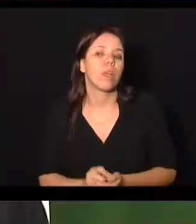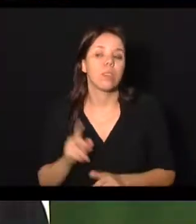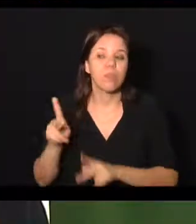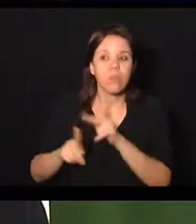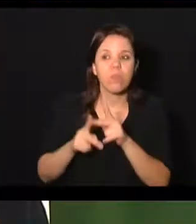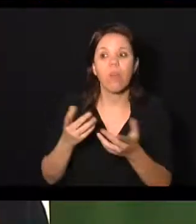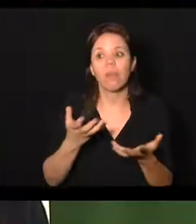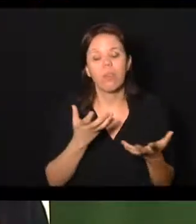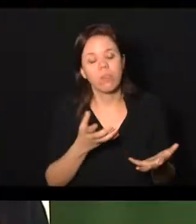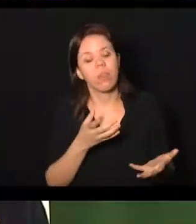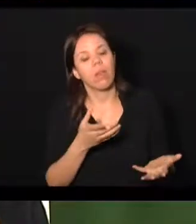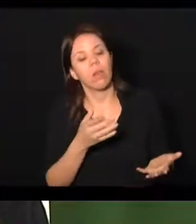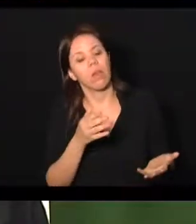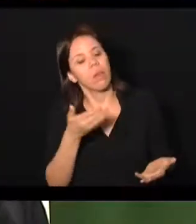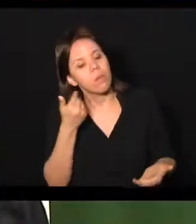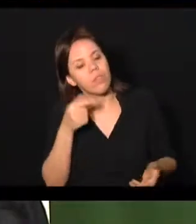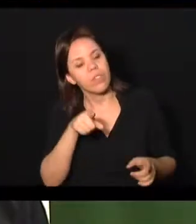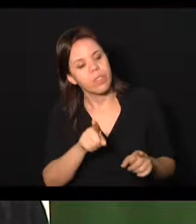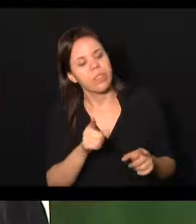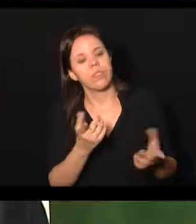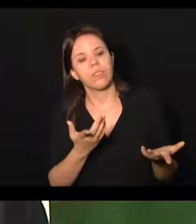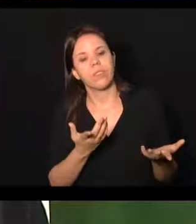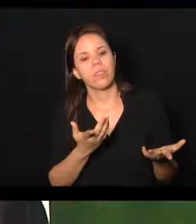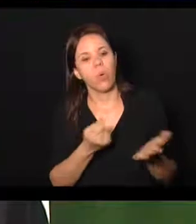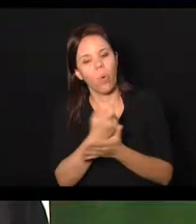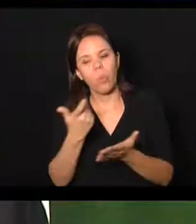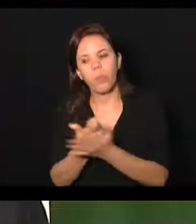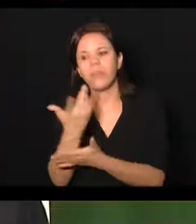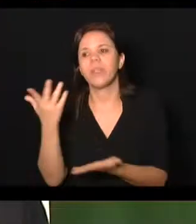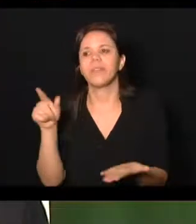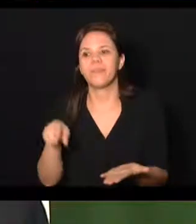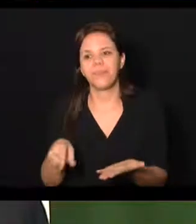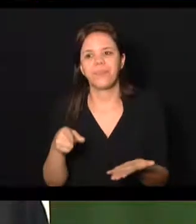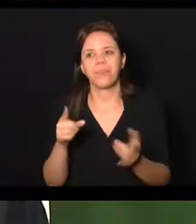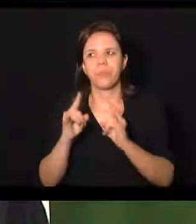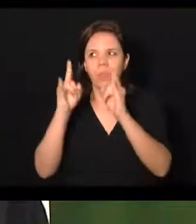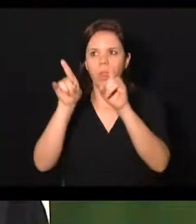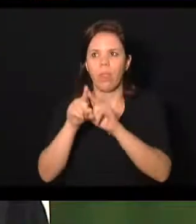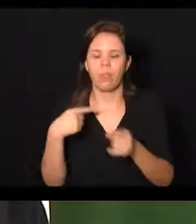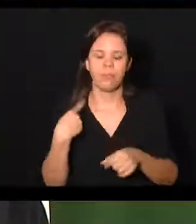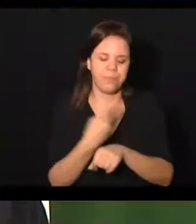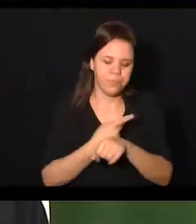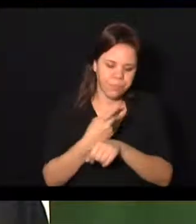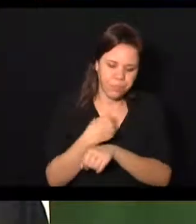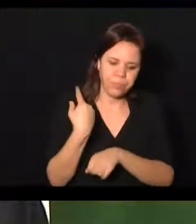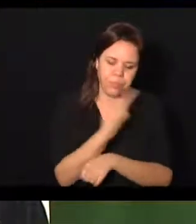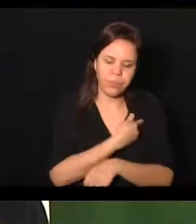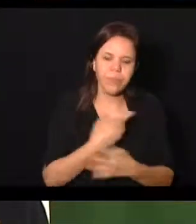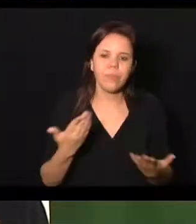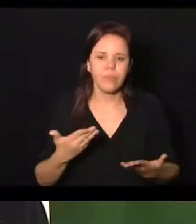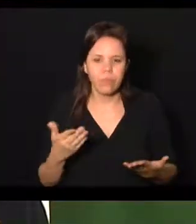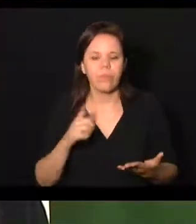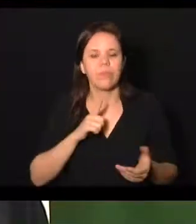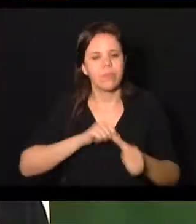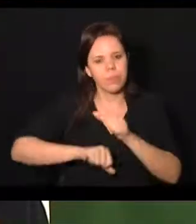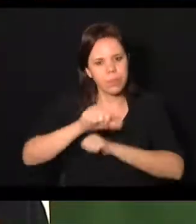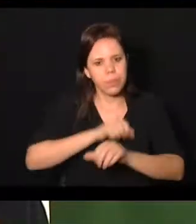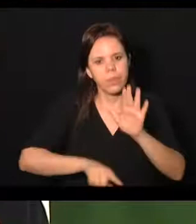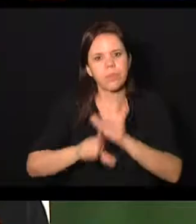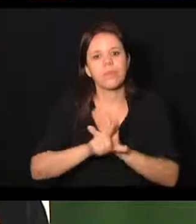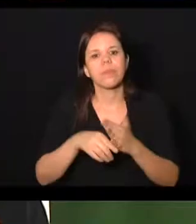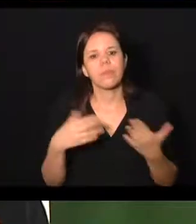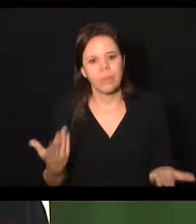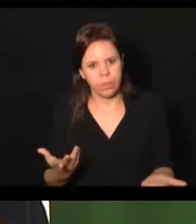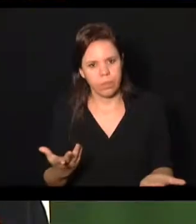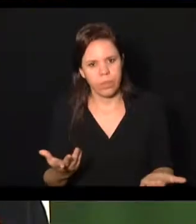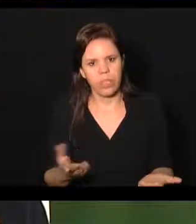pretendentes à aquisição do potencial construtivo de muitos imóveis de Campinas nos procuraram e agora essa modificação é exatamente para